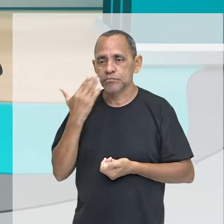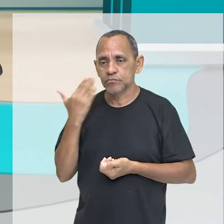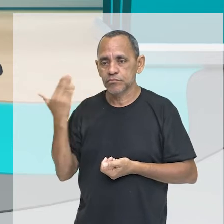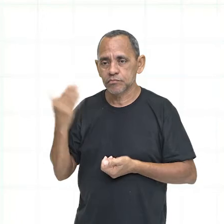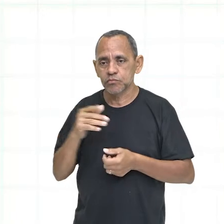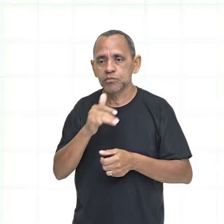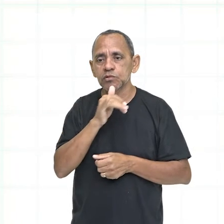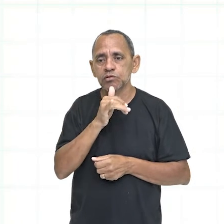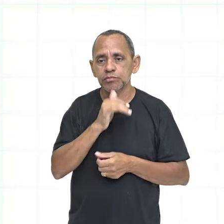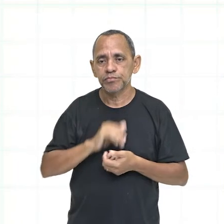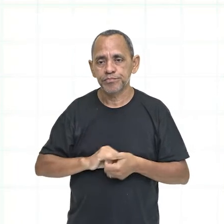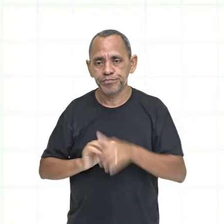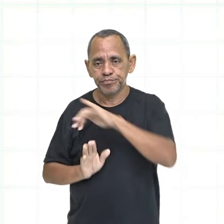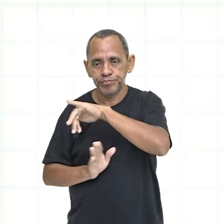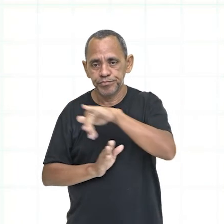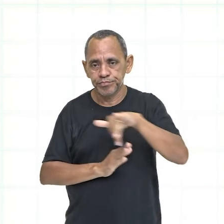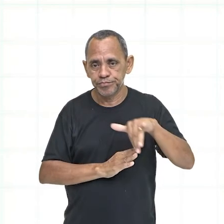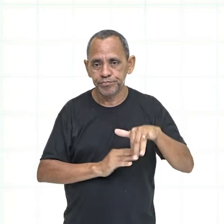vocês.